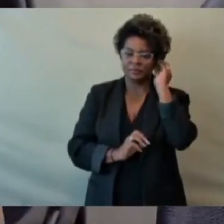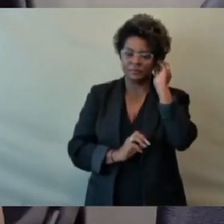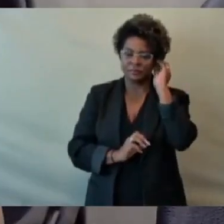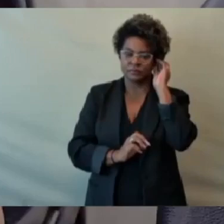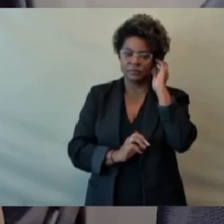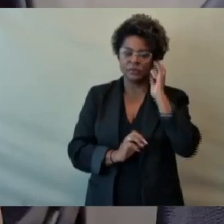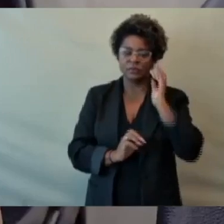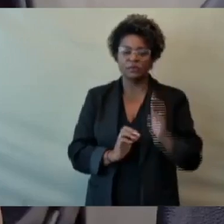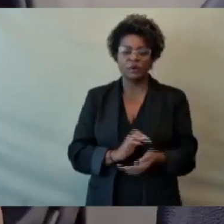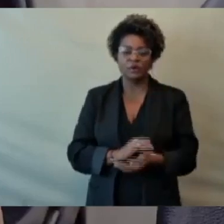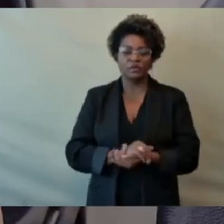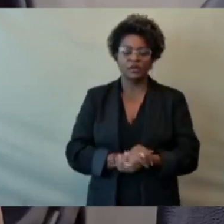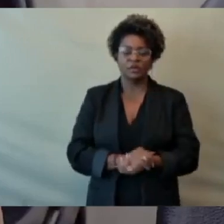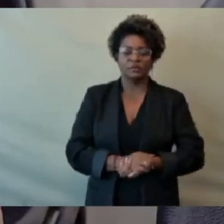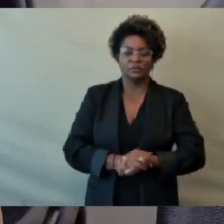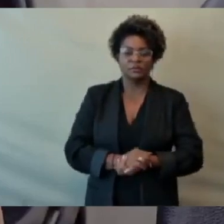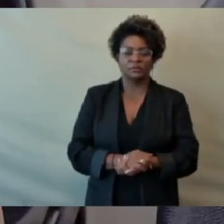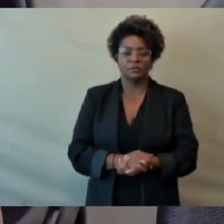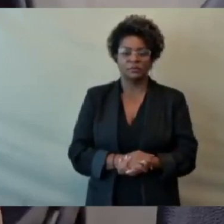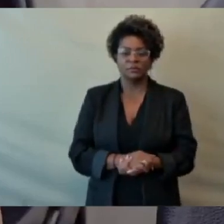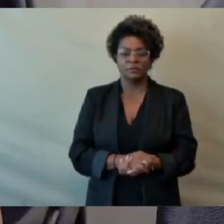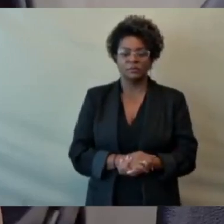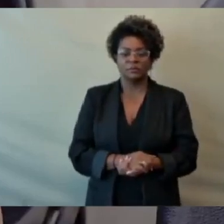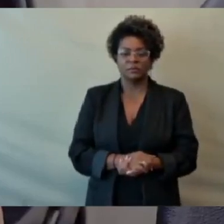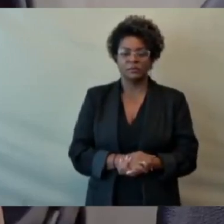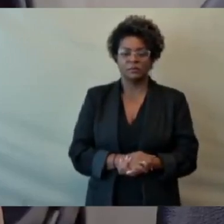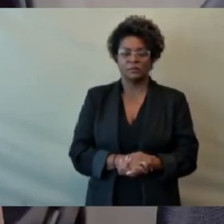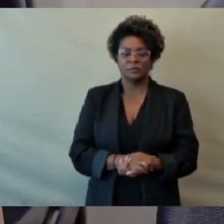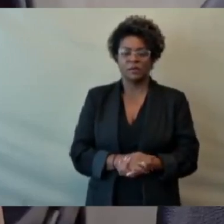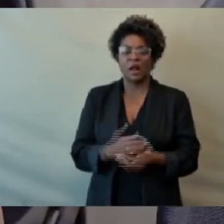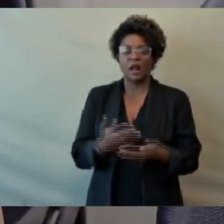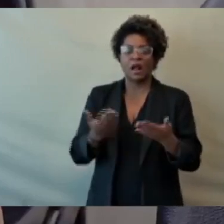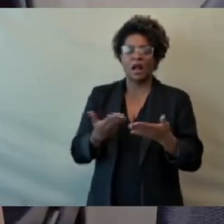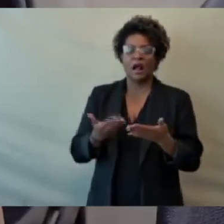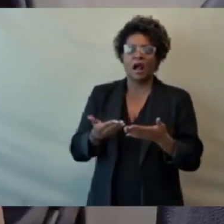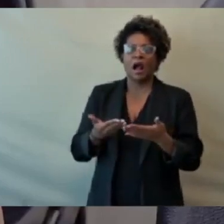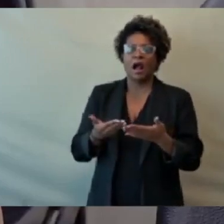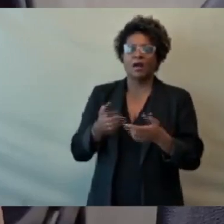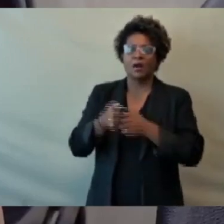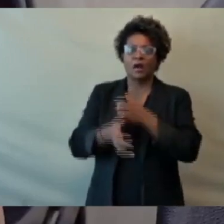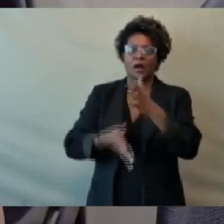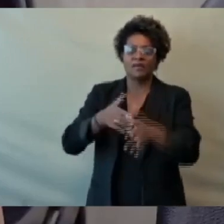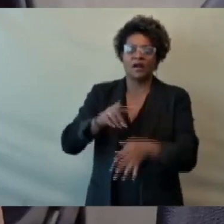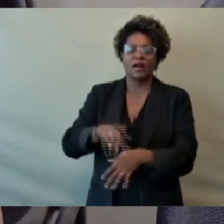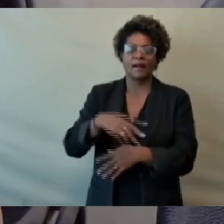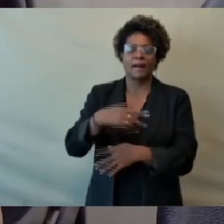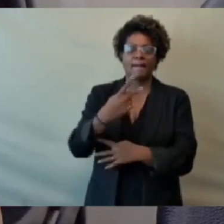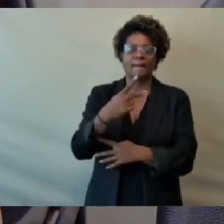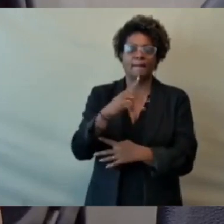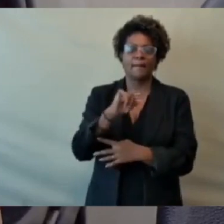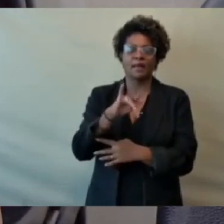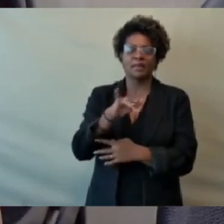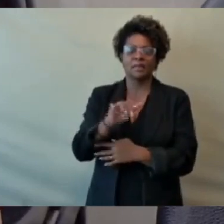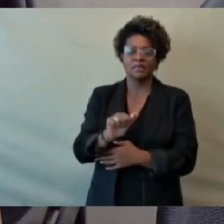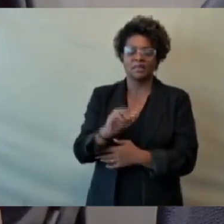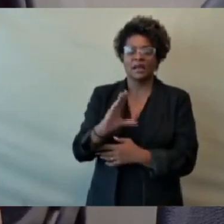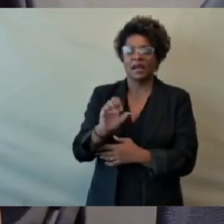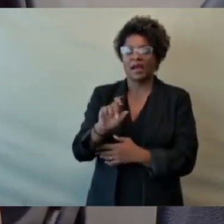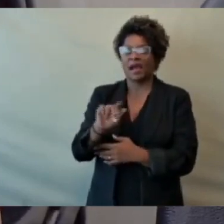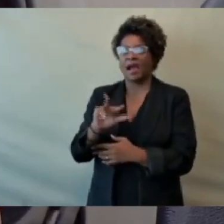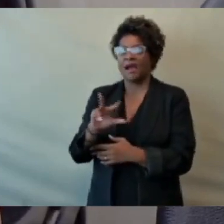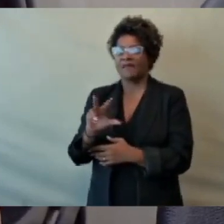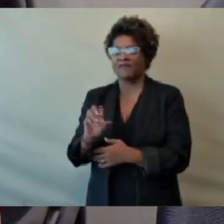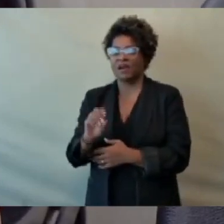Eu vou passar a palavra agora para a Patrícia Carvalho, coordenadora do acolhimento